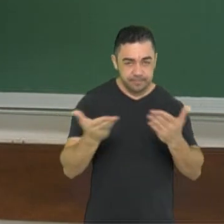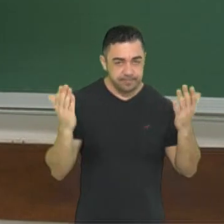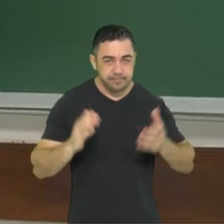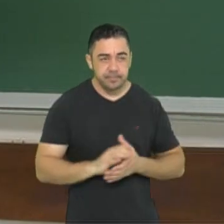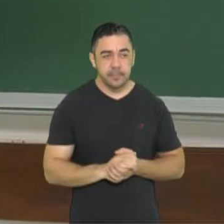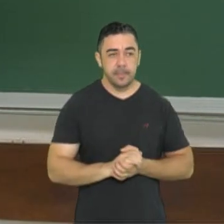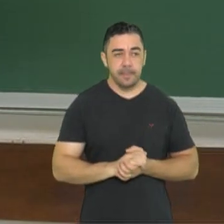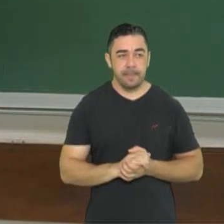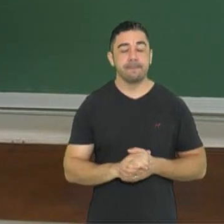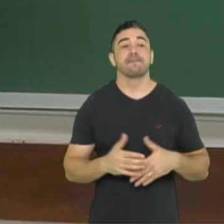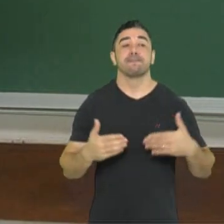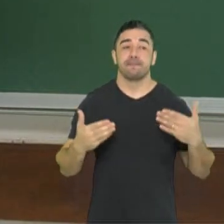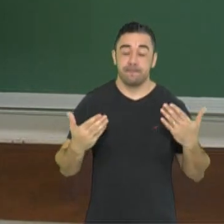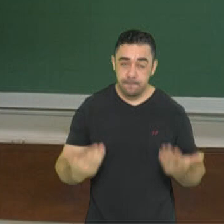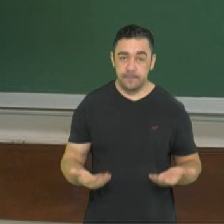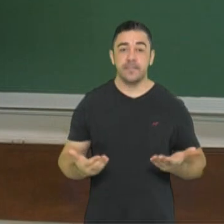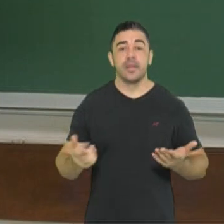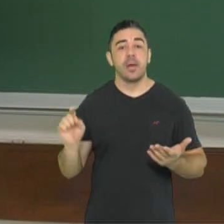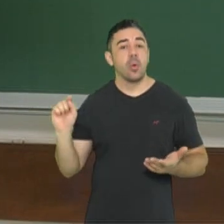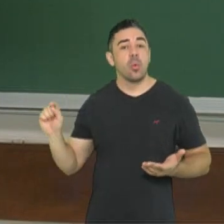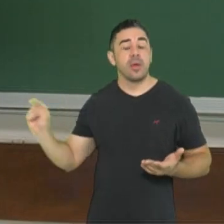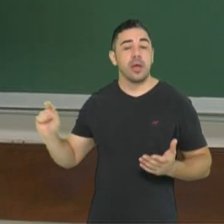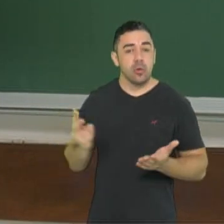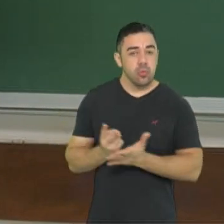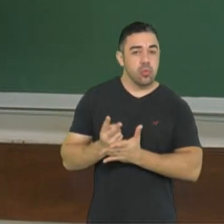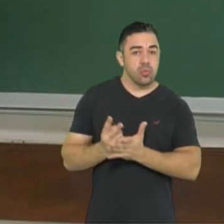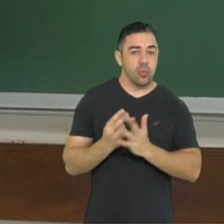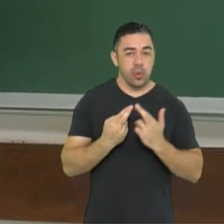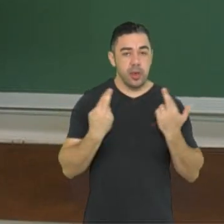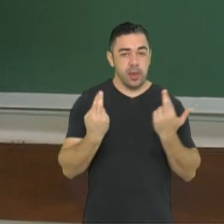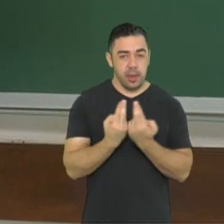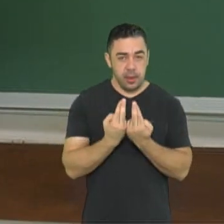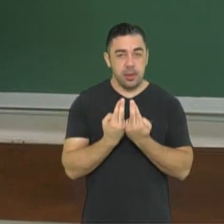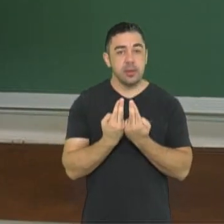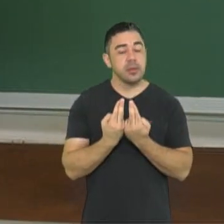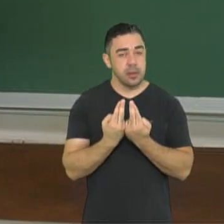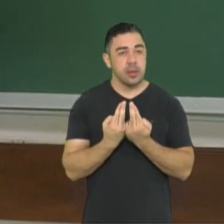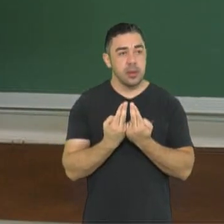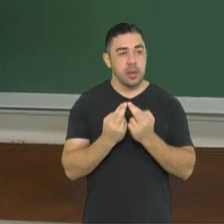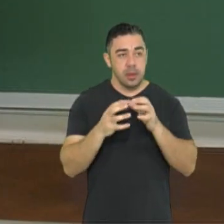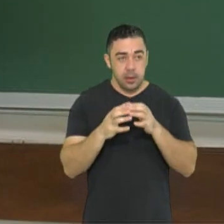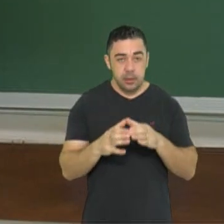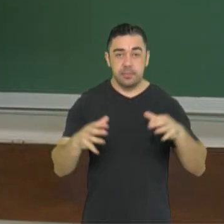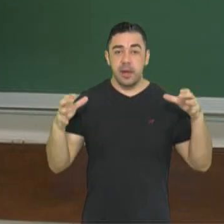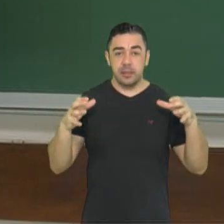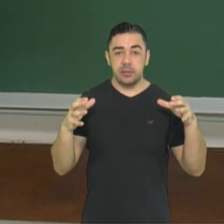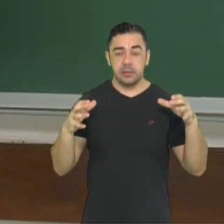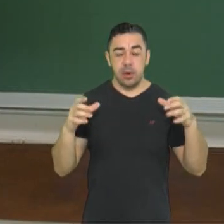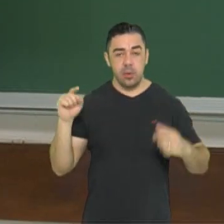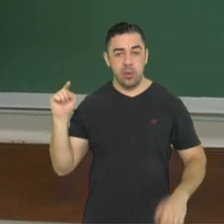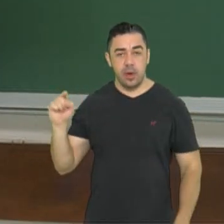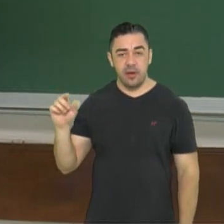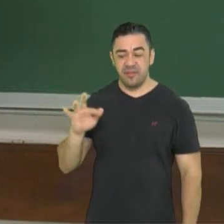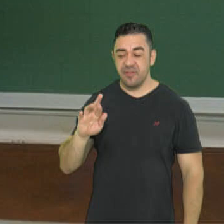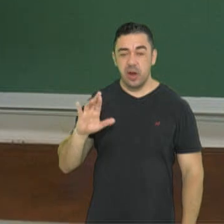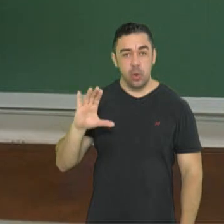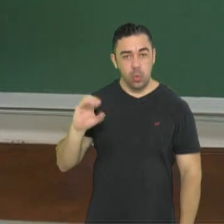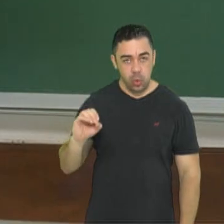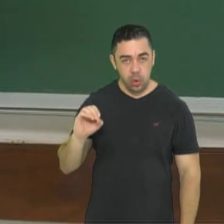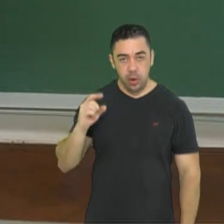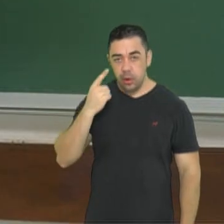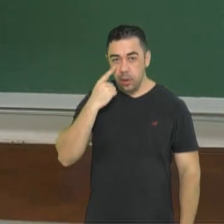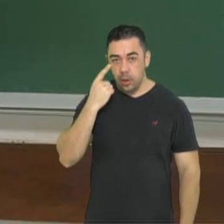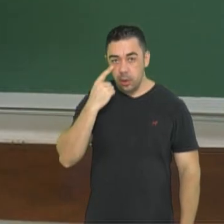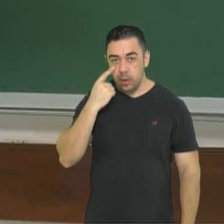aí? Aí que nós temos uma estabilidade. E nós vamos ter uma consolidação e expansão de um reino, o reino franco. Olha que